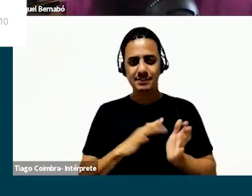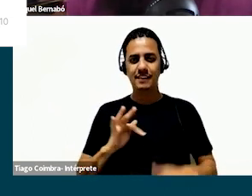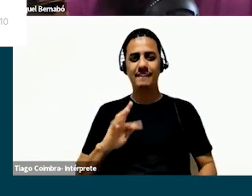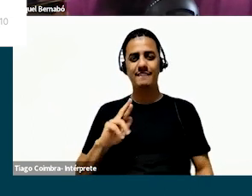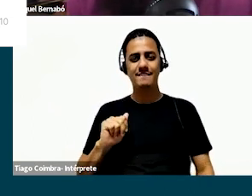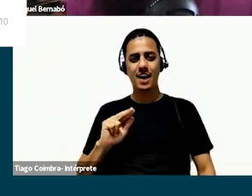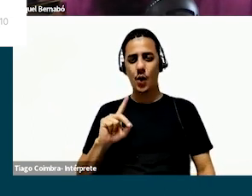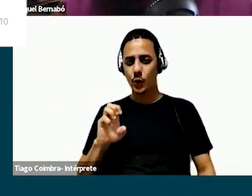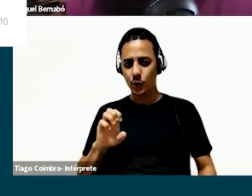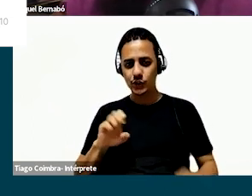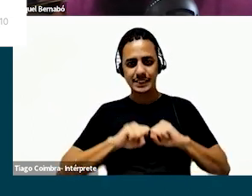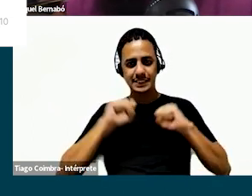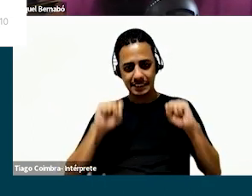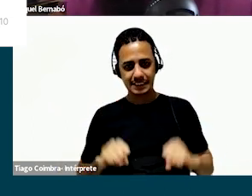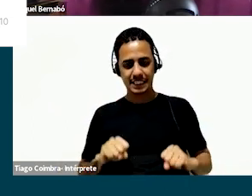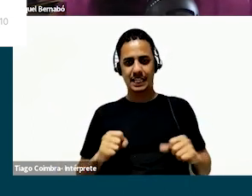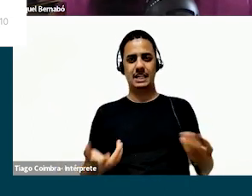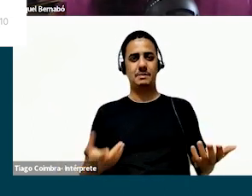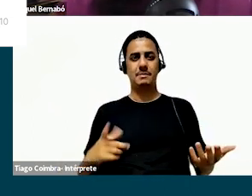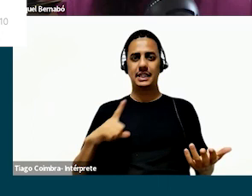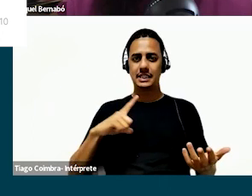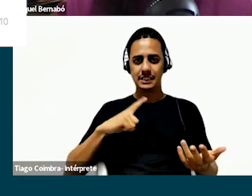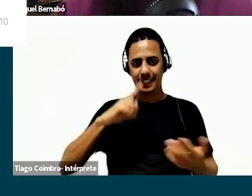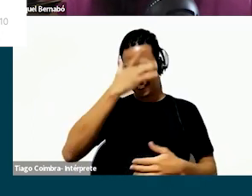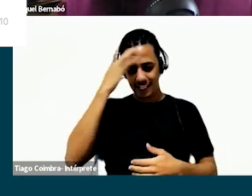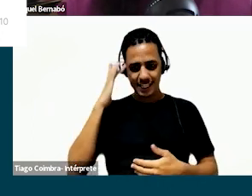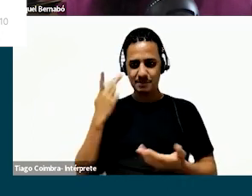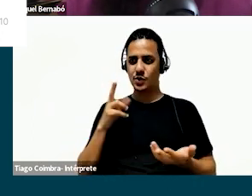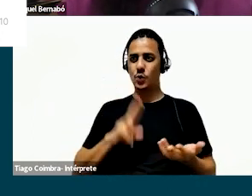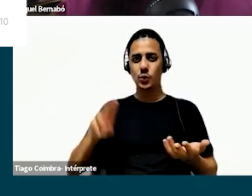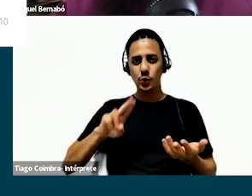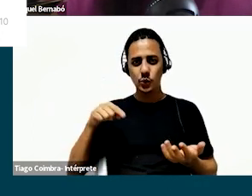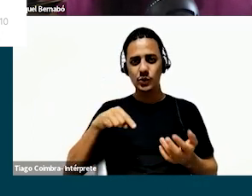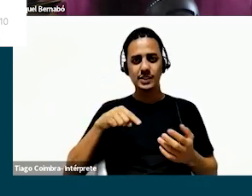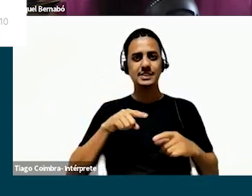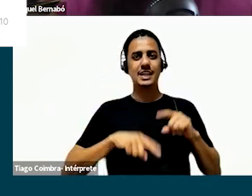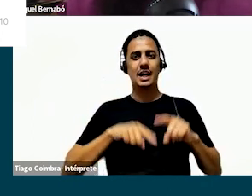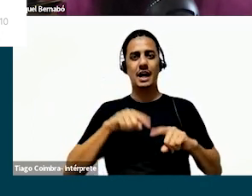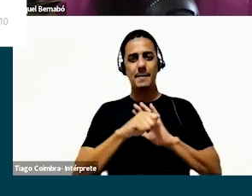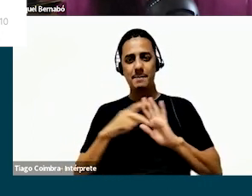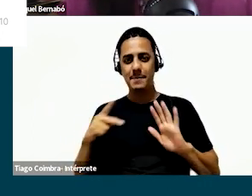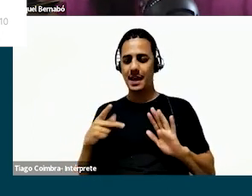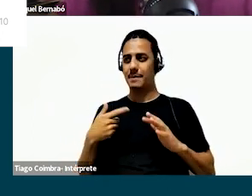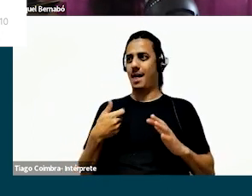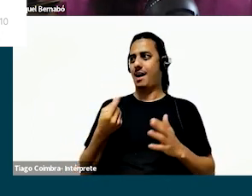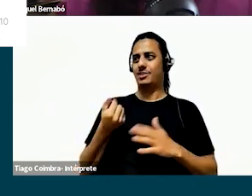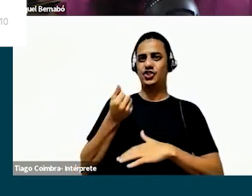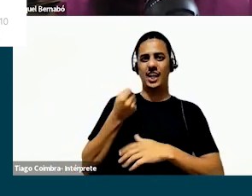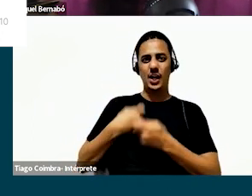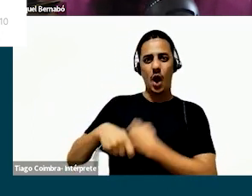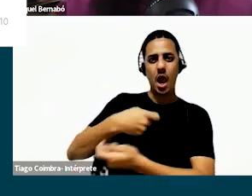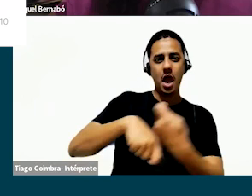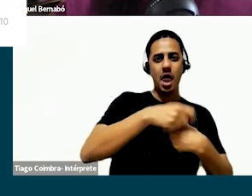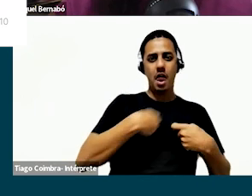não é possível. Será que tem uma fraude? Será que a galera está fraudando o sistema? Será que tem alguém lavando dinheiro usando o produto,